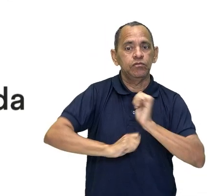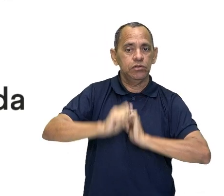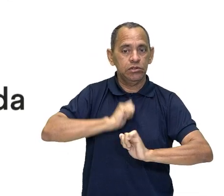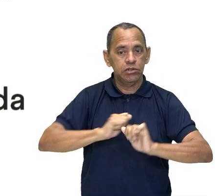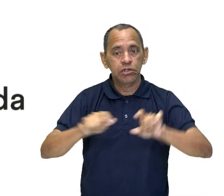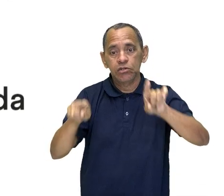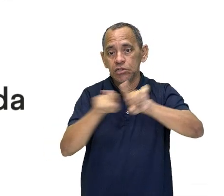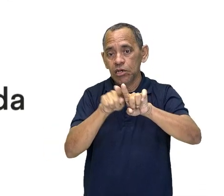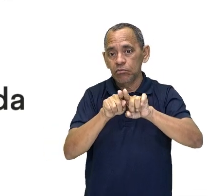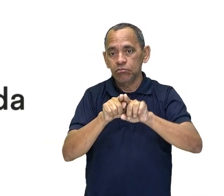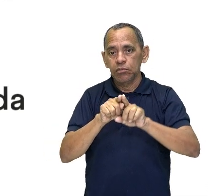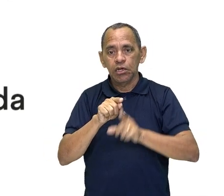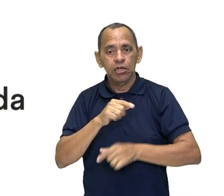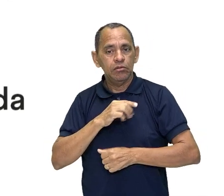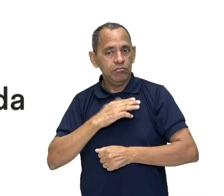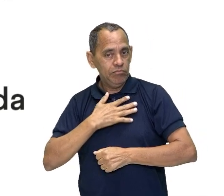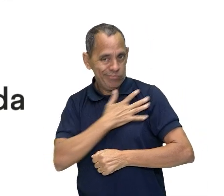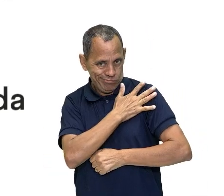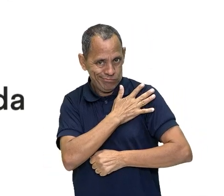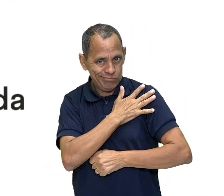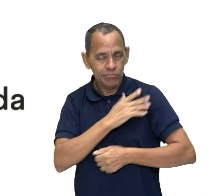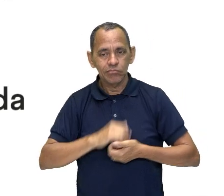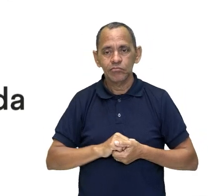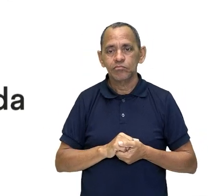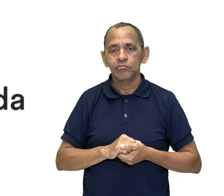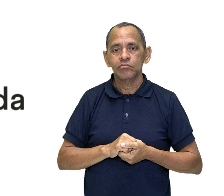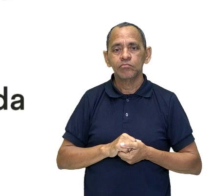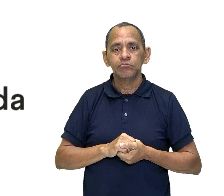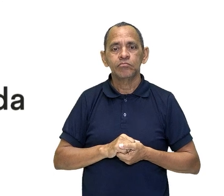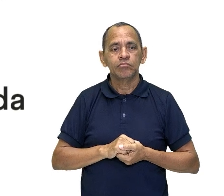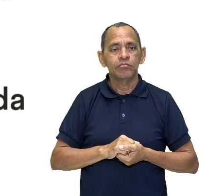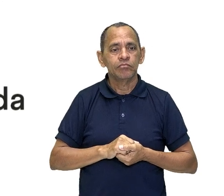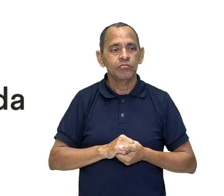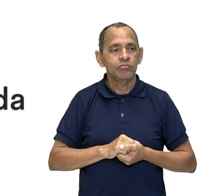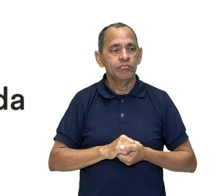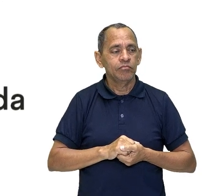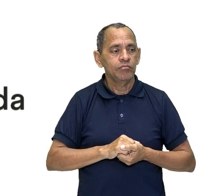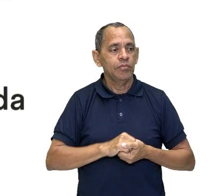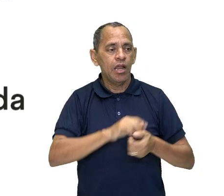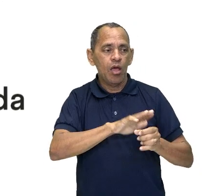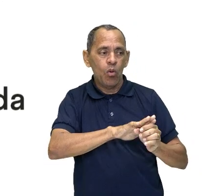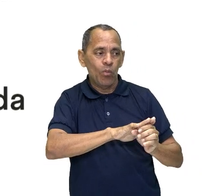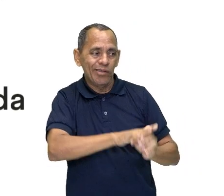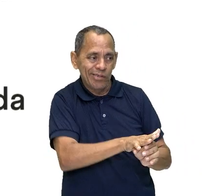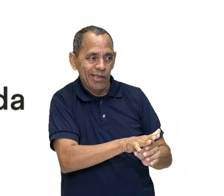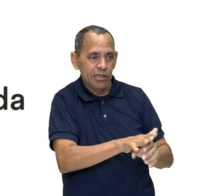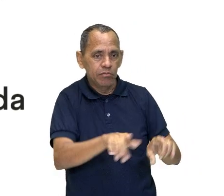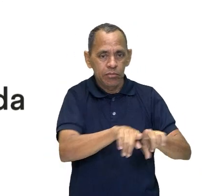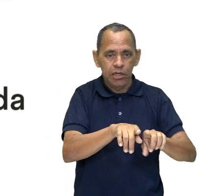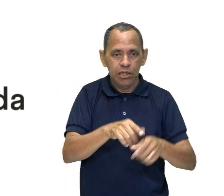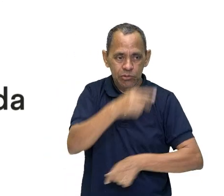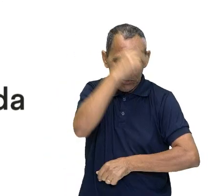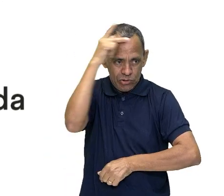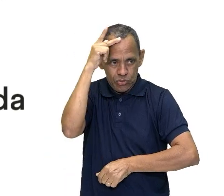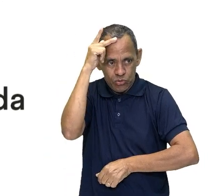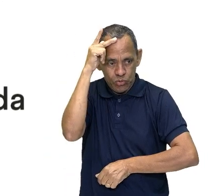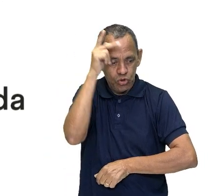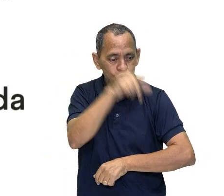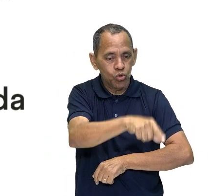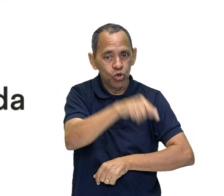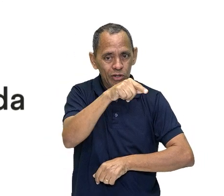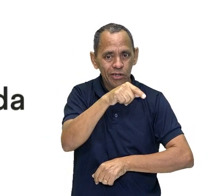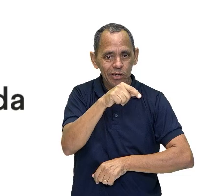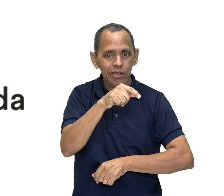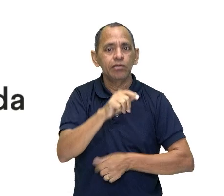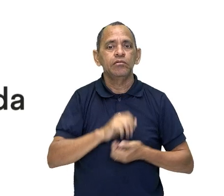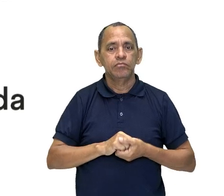até mesmo militar, tá, gente? Para exercer pressão para os eleitores votassem nos candidatos desejados por ele, que